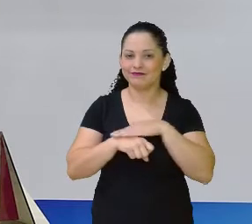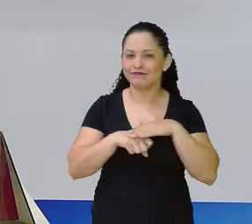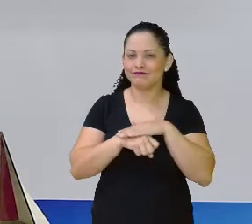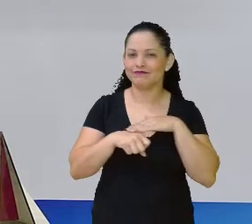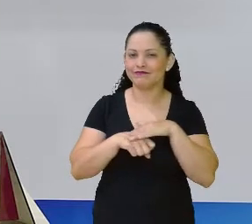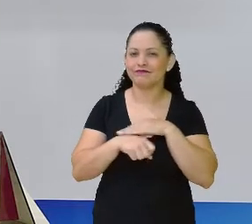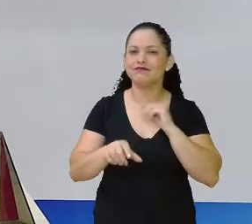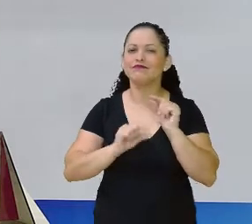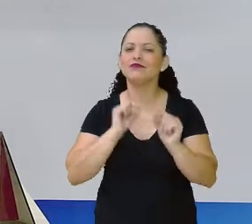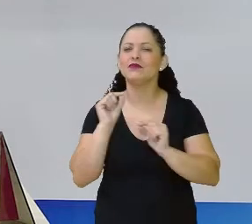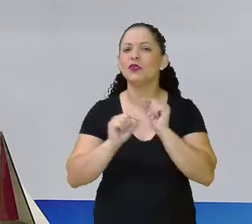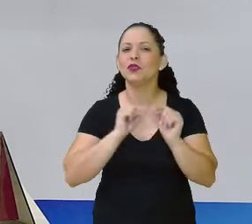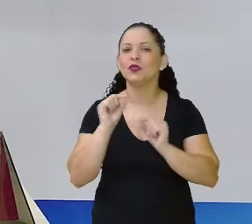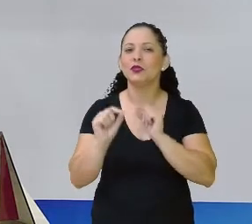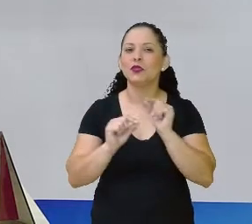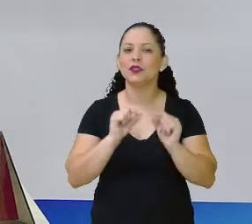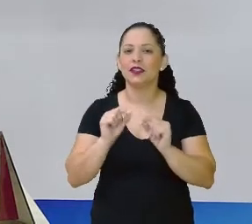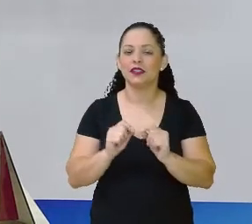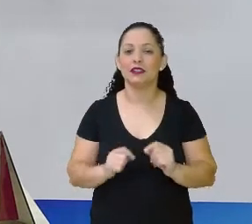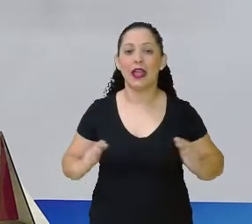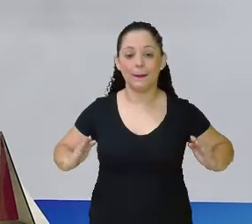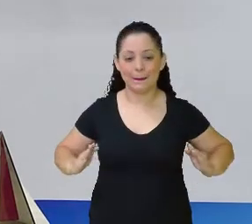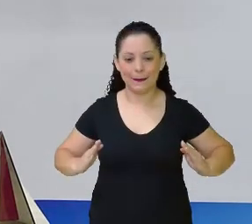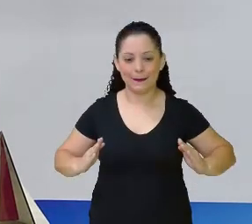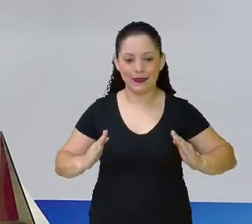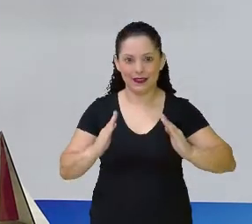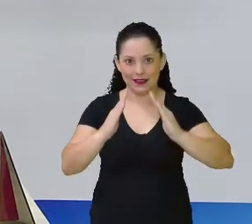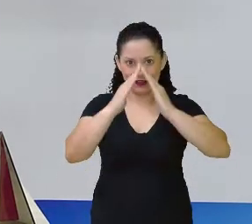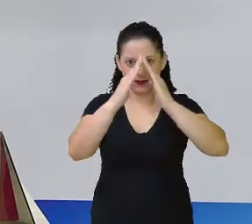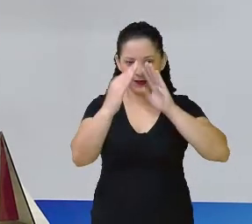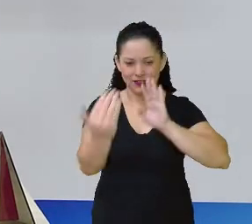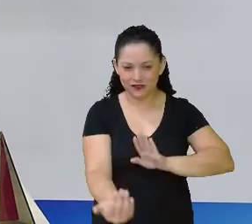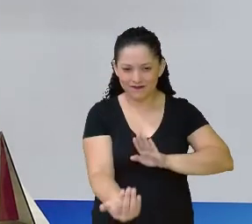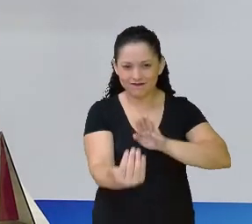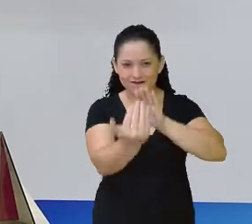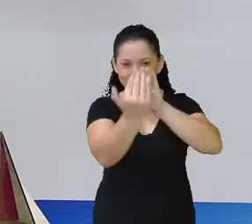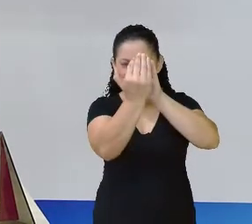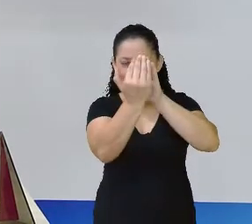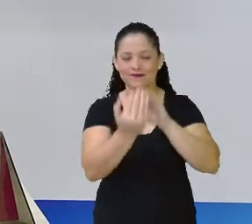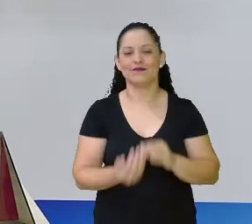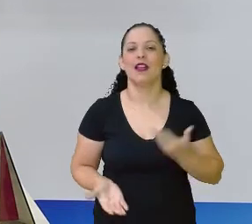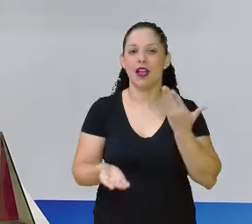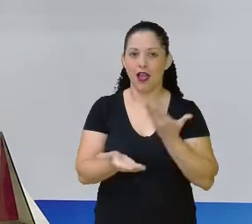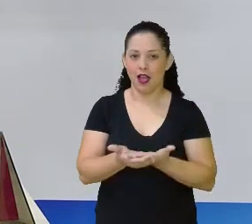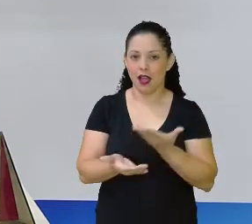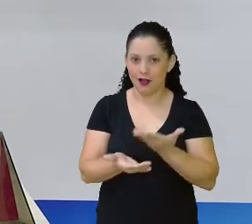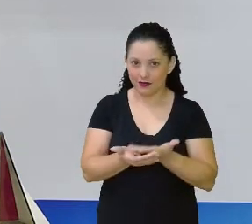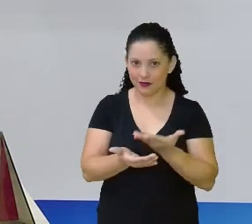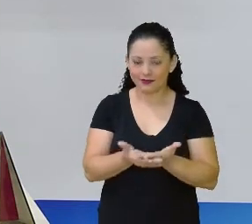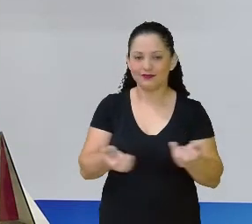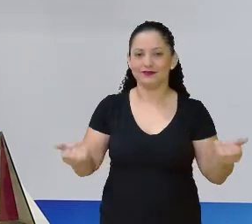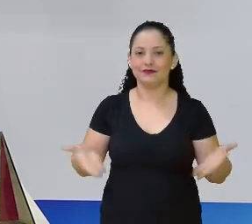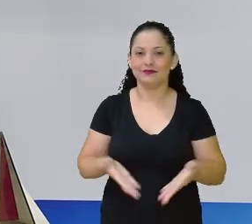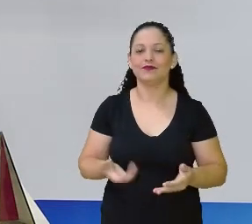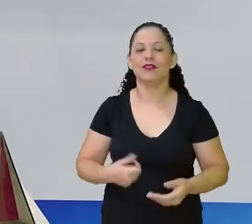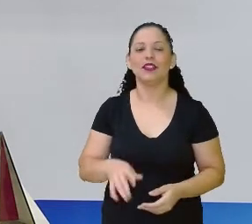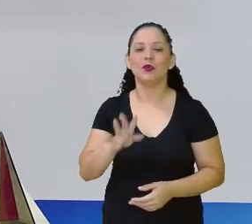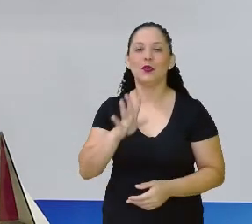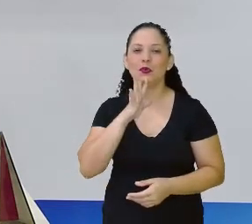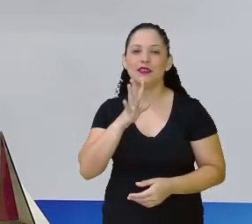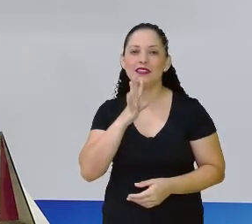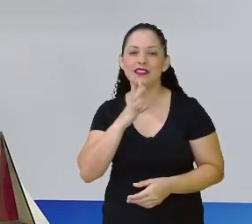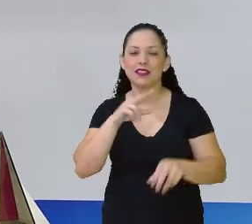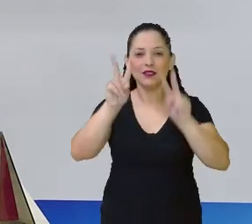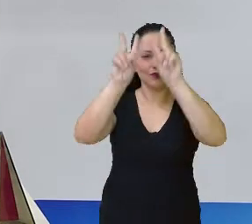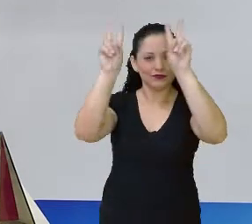pouco sobre pirâmides. A gente vai conversar sobre geometria. A gente vai passear um pouco mais sobre